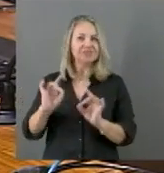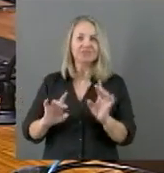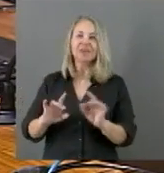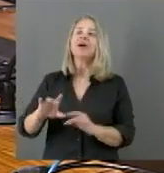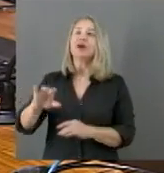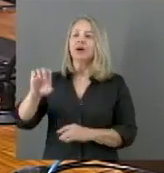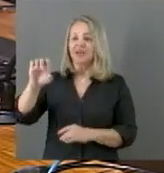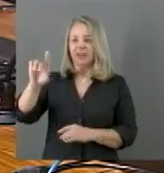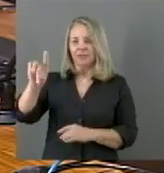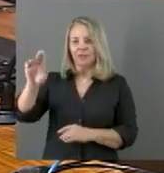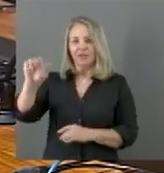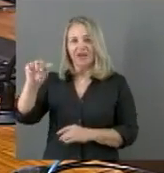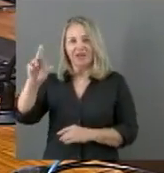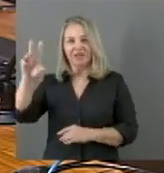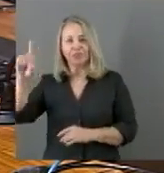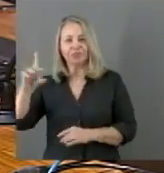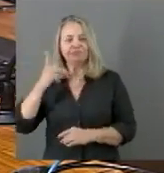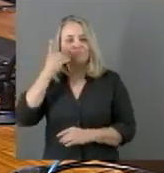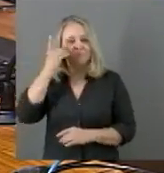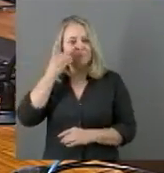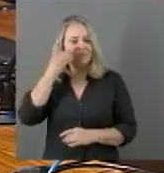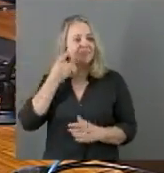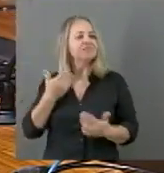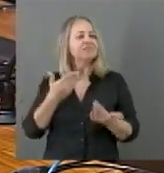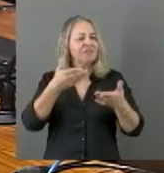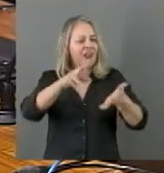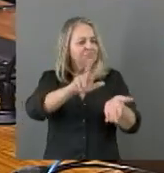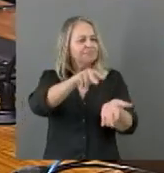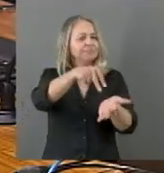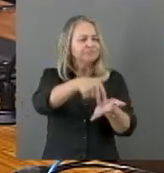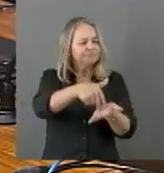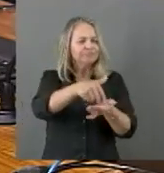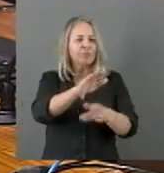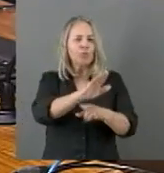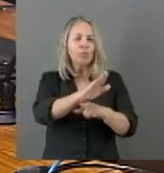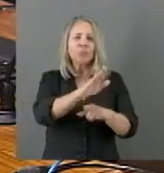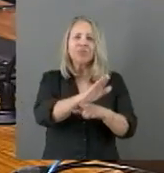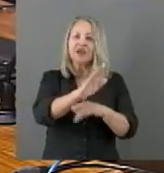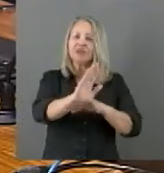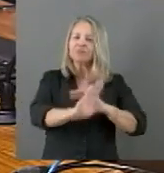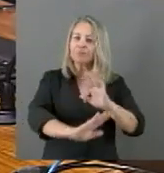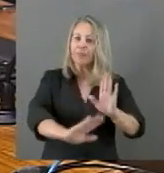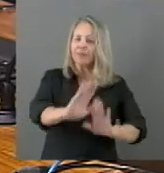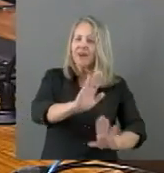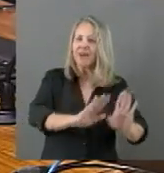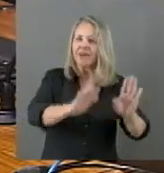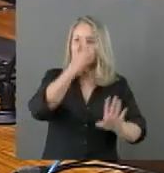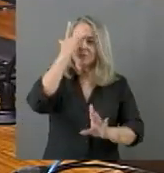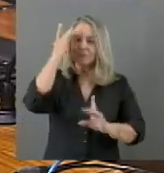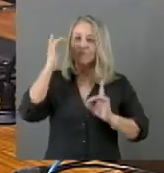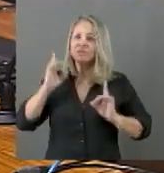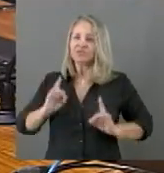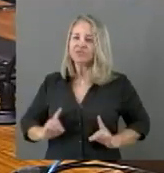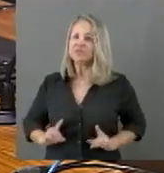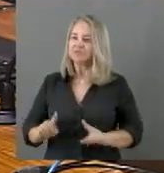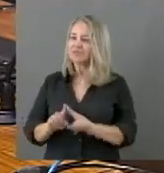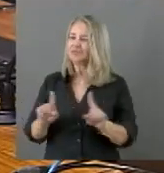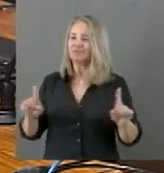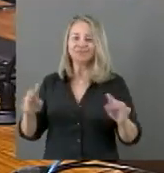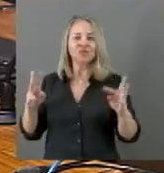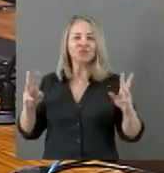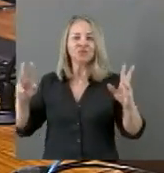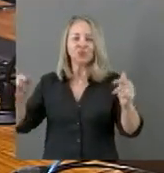lá, levantando a bandeira, cuidando. Ele não só cuidava das pessoas com deficiência, mas de todas as